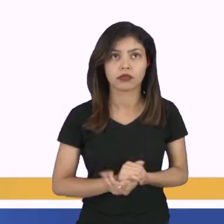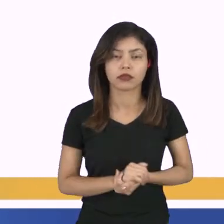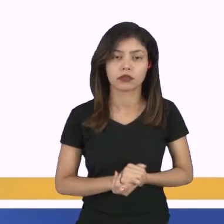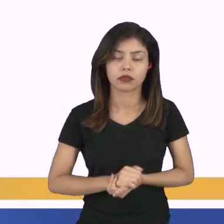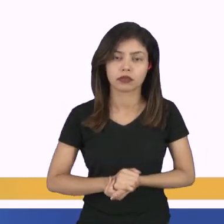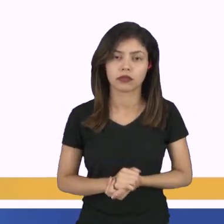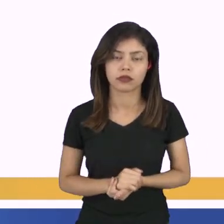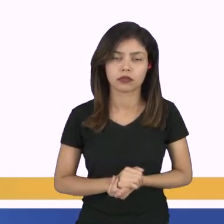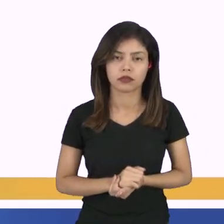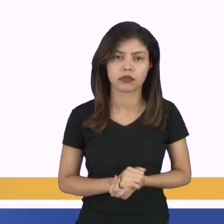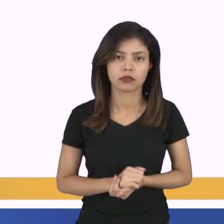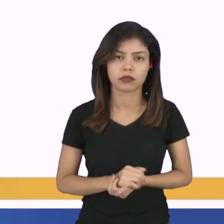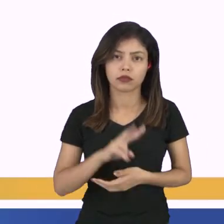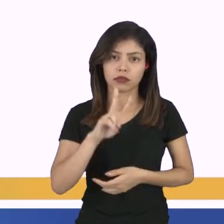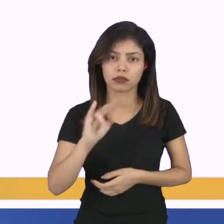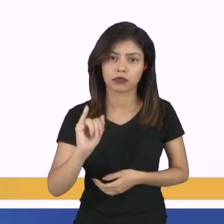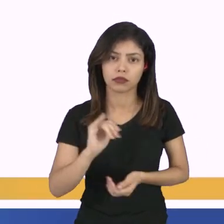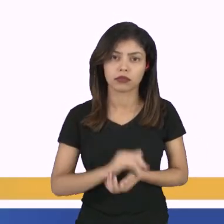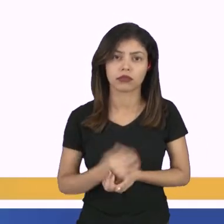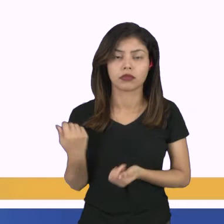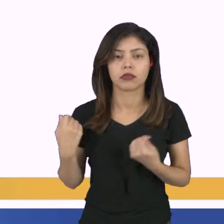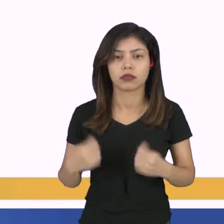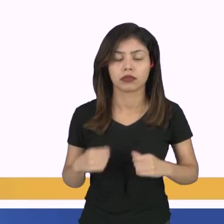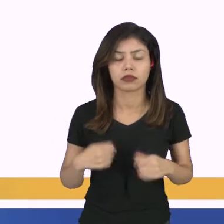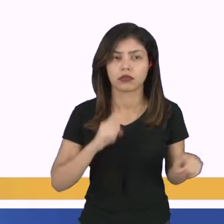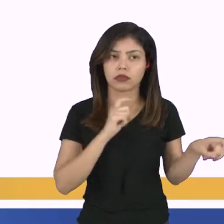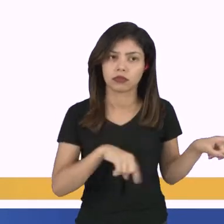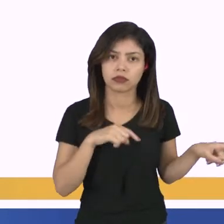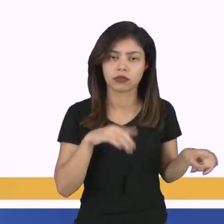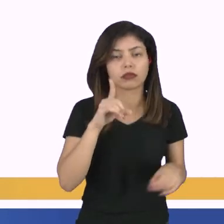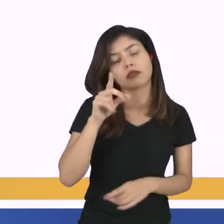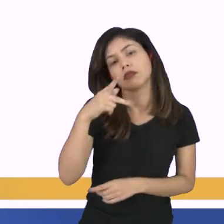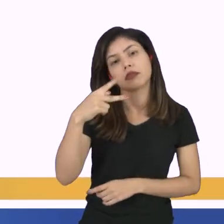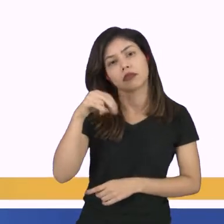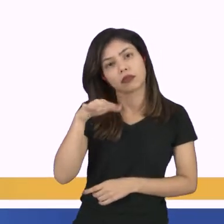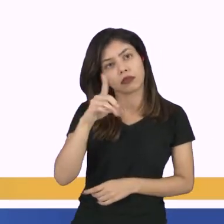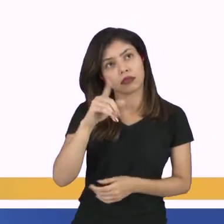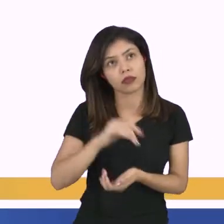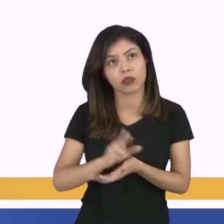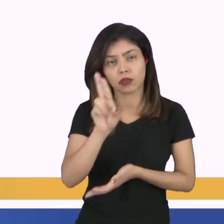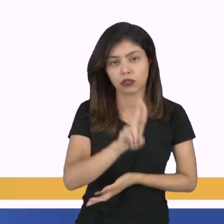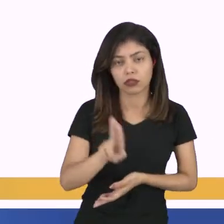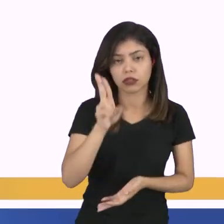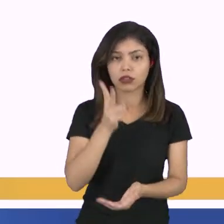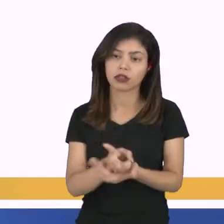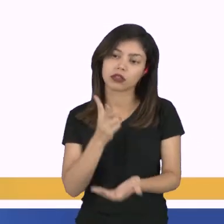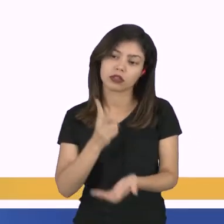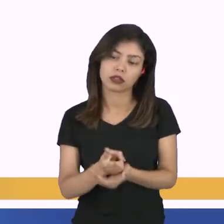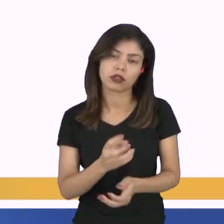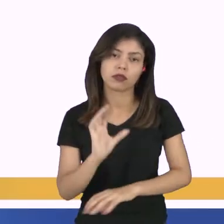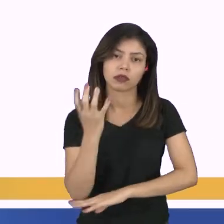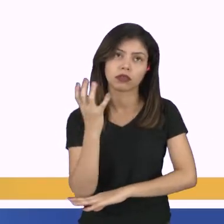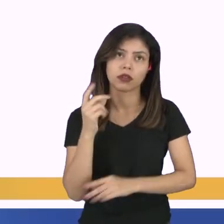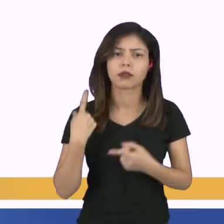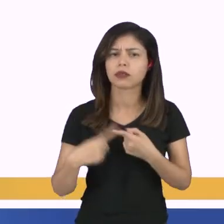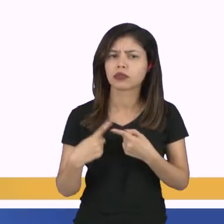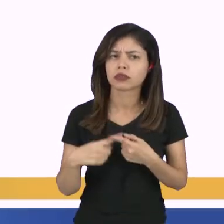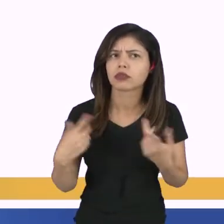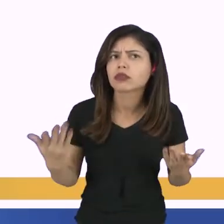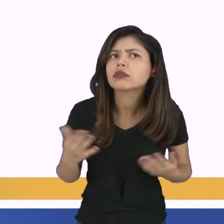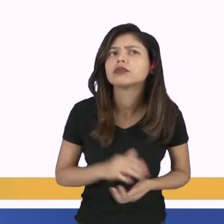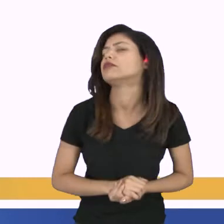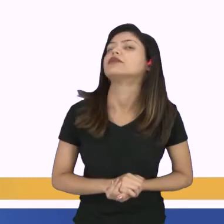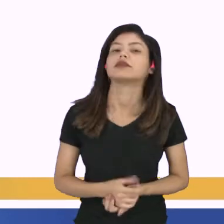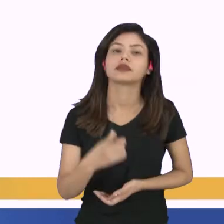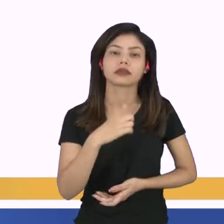elas vão causar uma dependência no agricultor que optar em usá-las no seu plantio. Por quê?